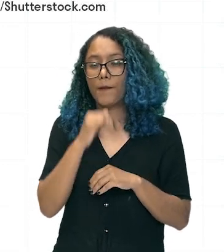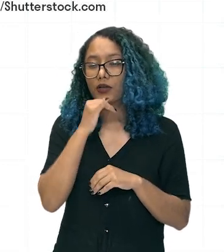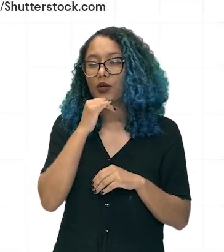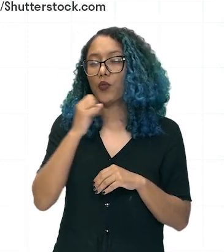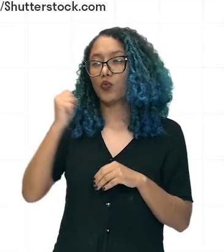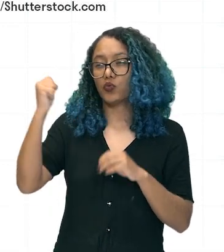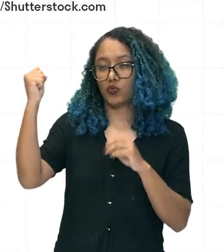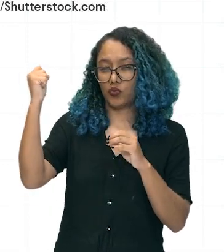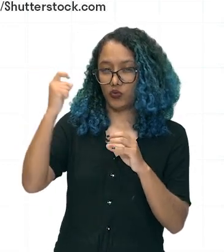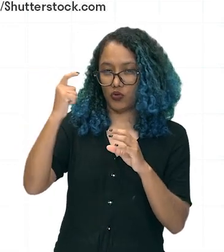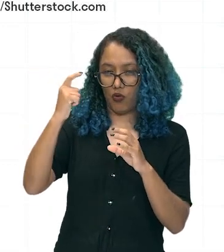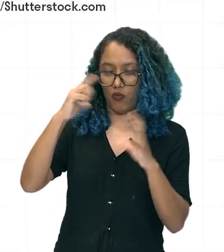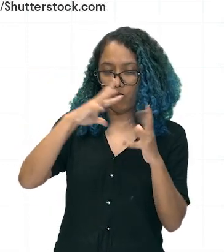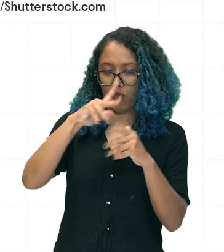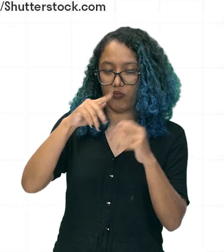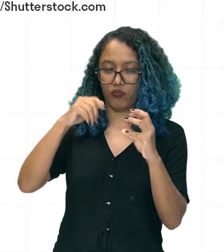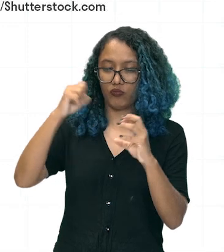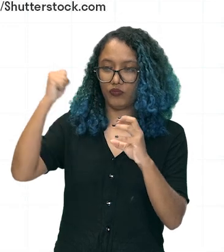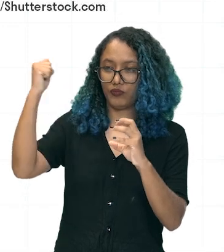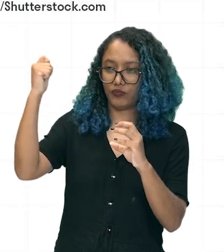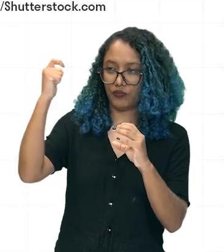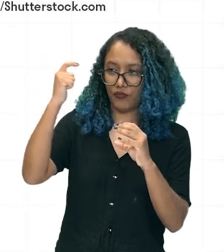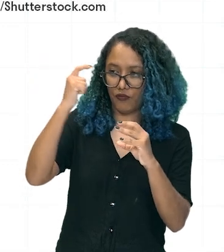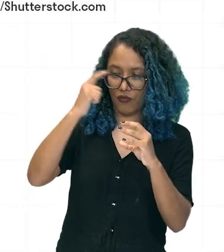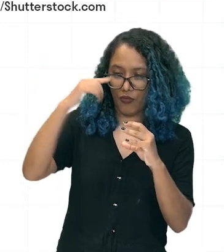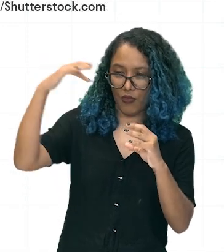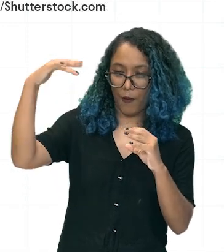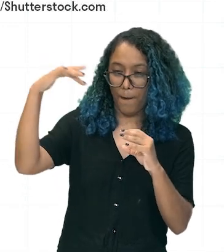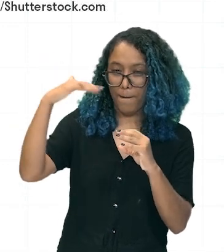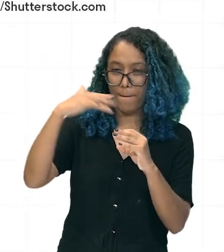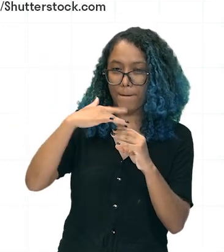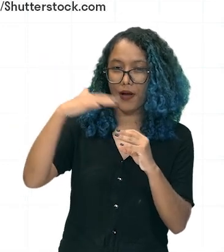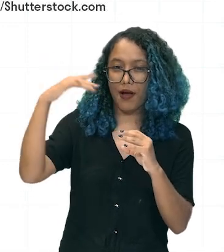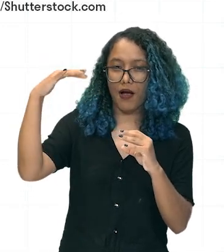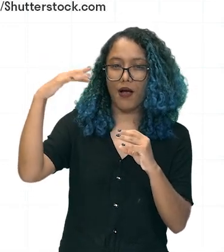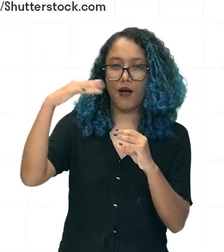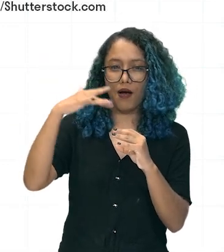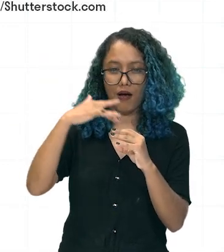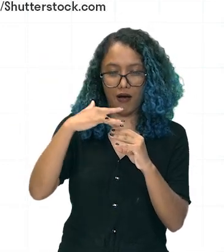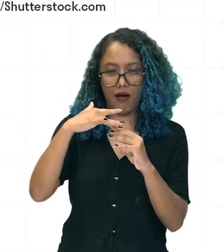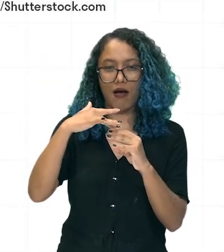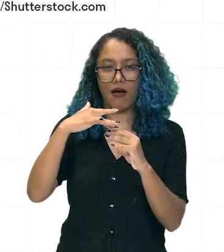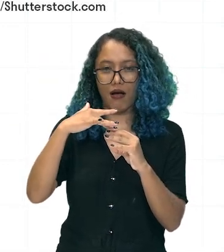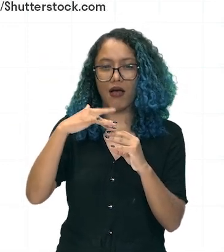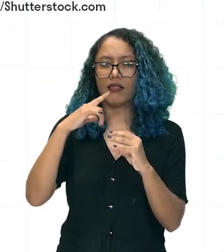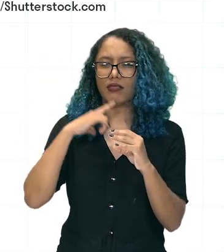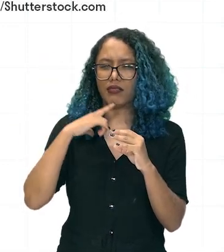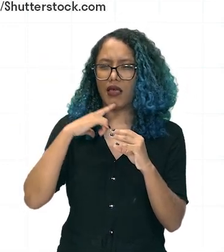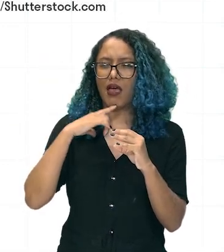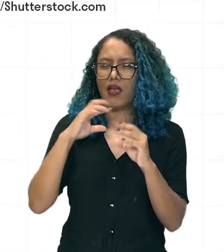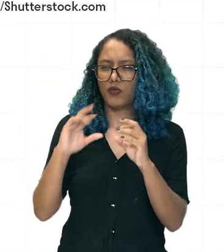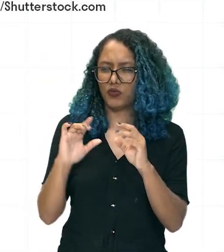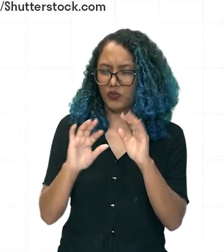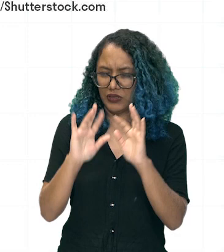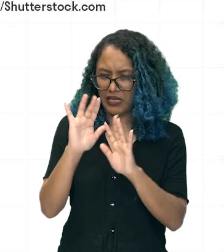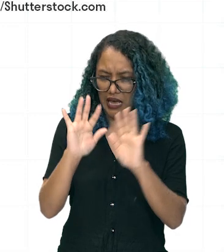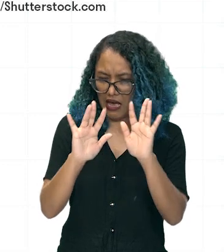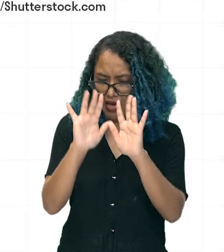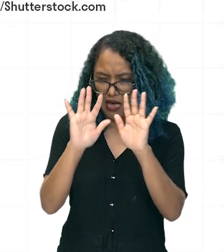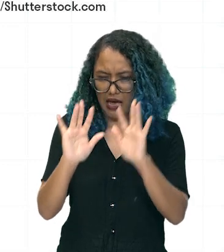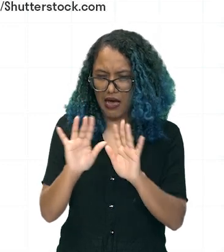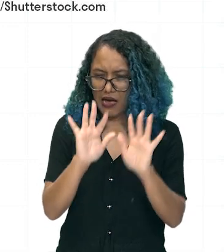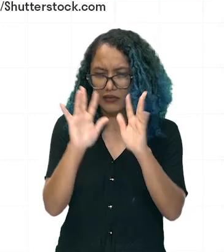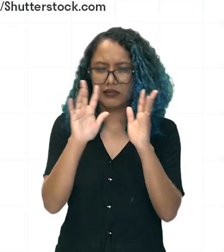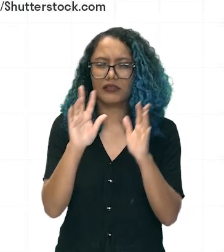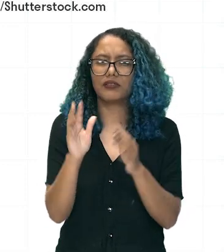Sol emitindo essa radiação solar para a superfície da Terra, com gases de efeito estufa em